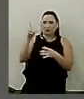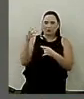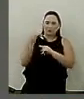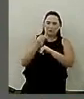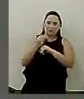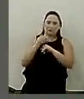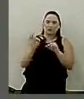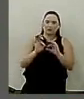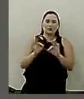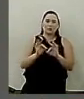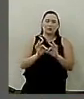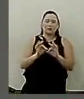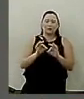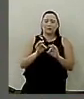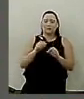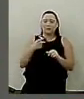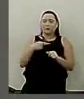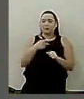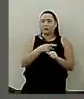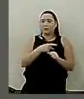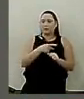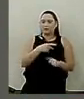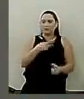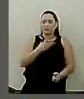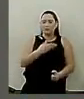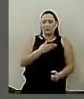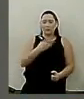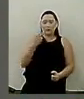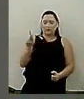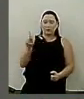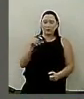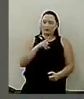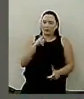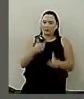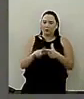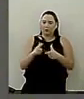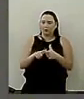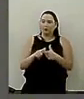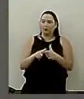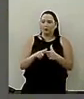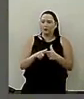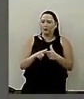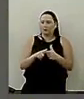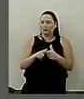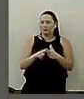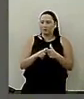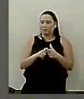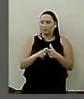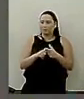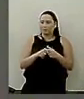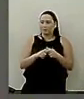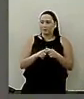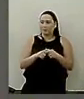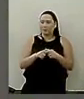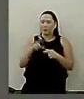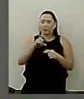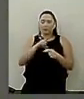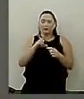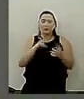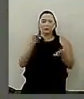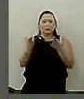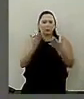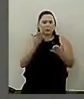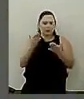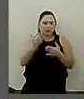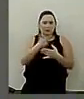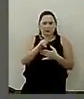gente. Um amigo meu estava enfrentando um problema em casa, um problema até pequeno, se comparado a tantos outros que a gente enfrenta